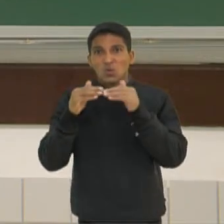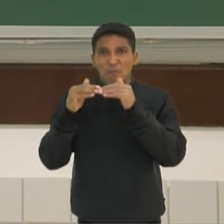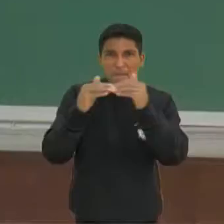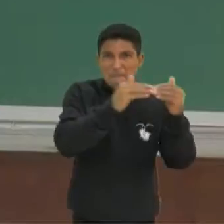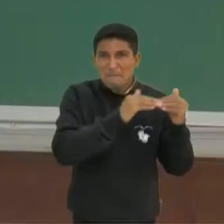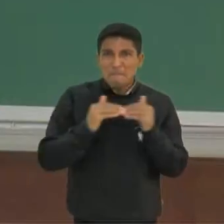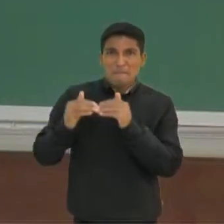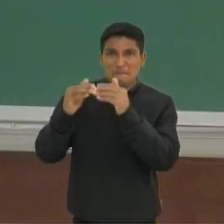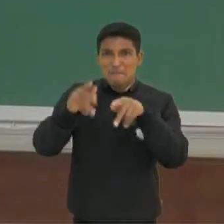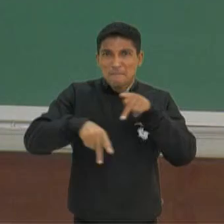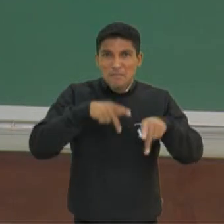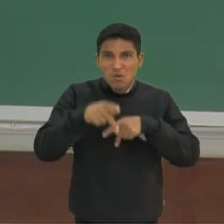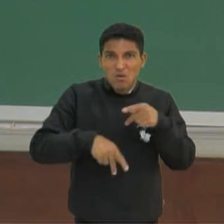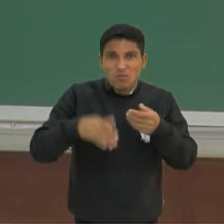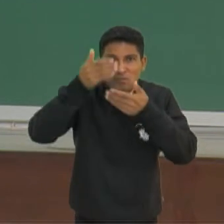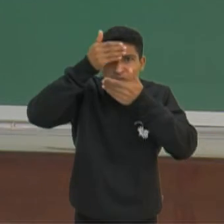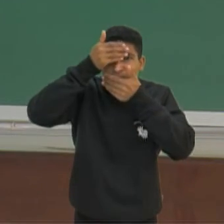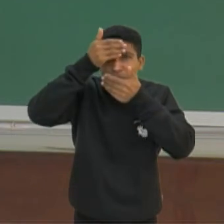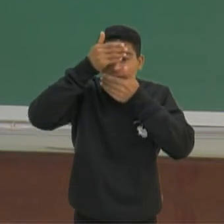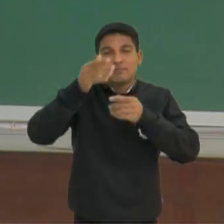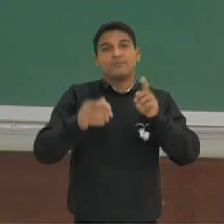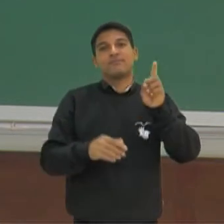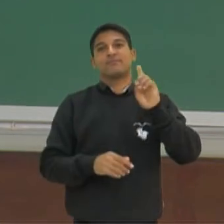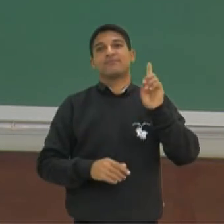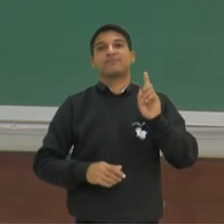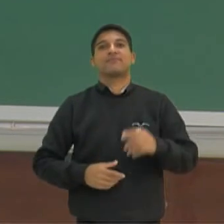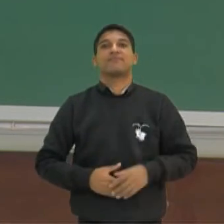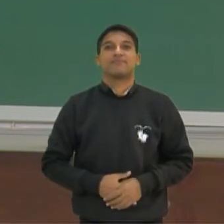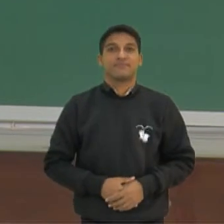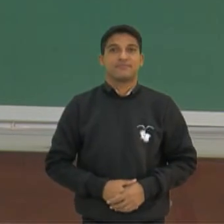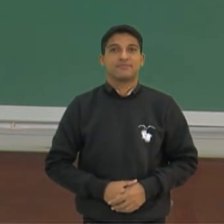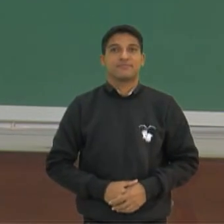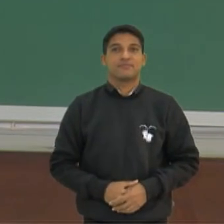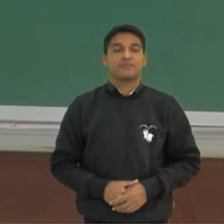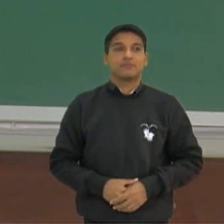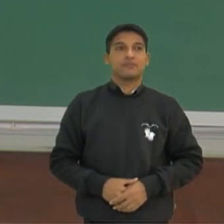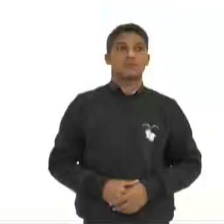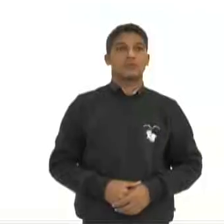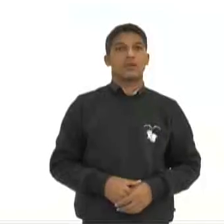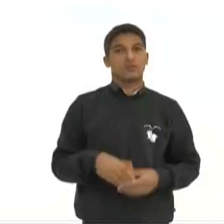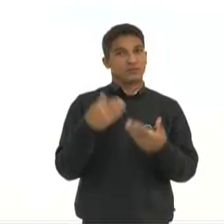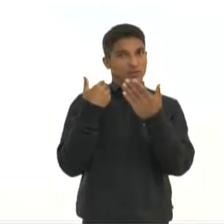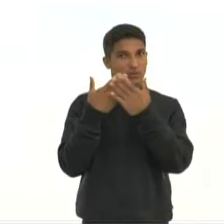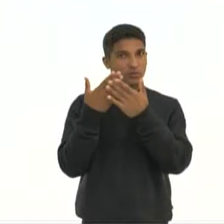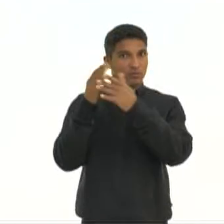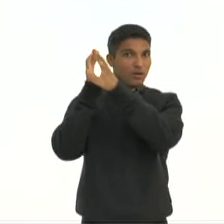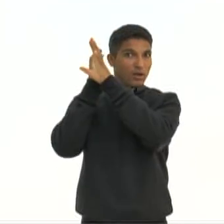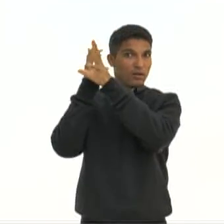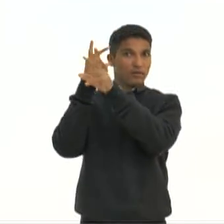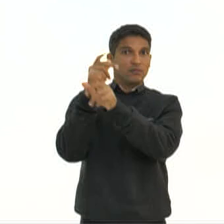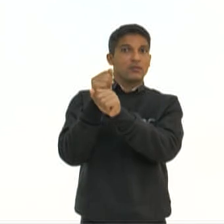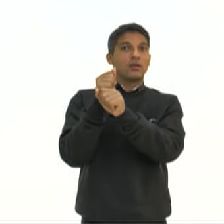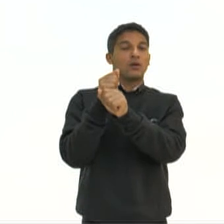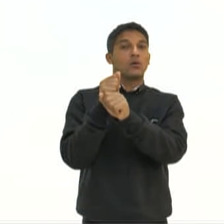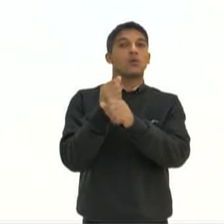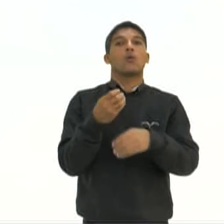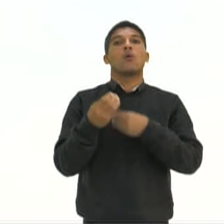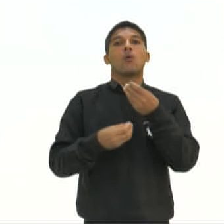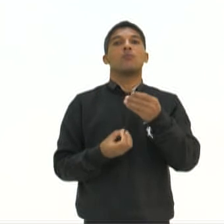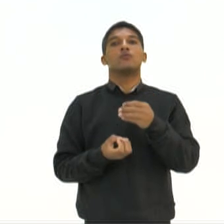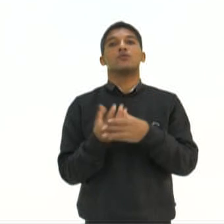estudou nessa aula. Bom, nós vimos que a formação da cultura árabe ela é organizada em